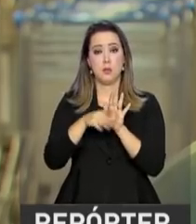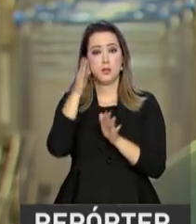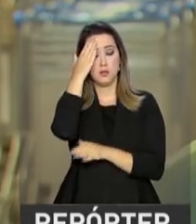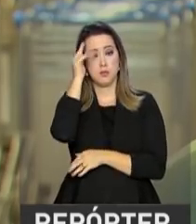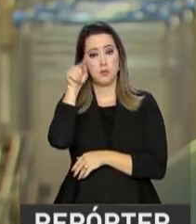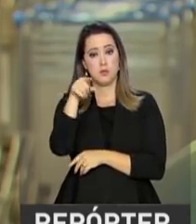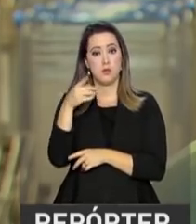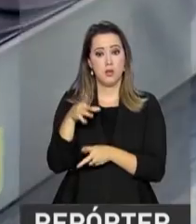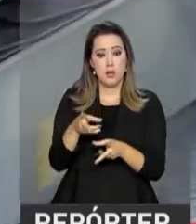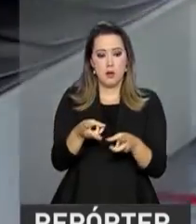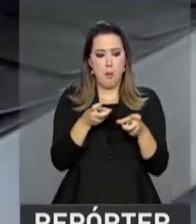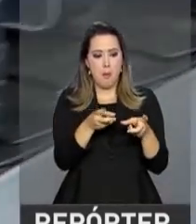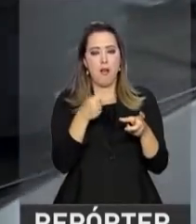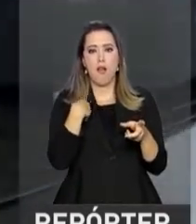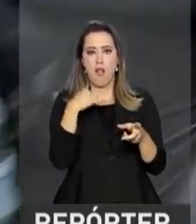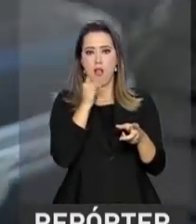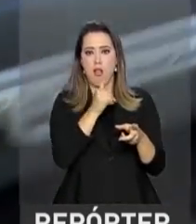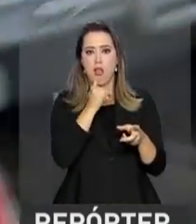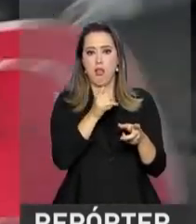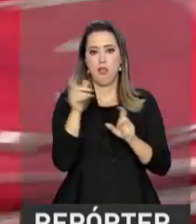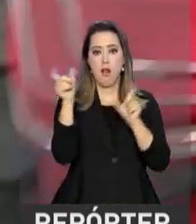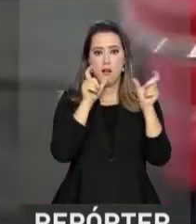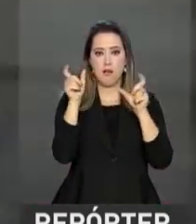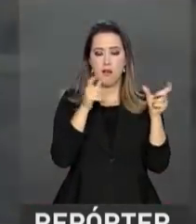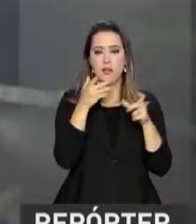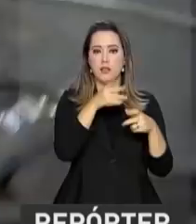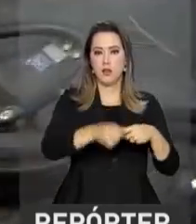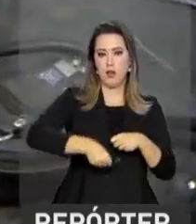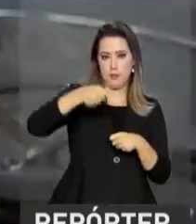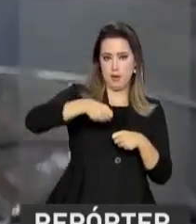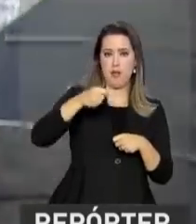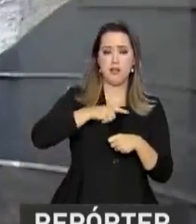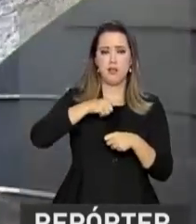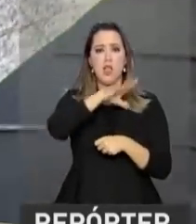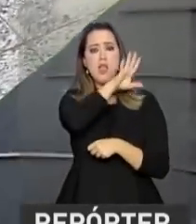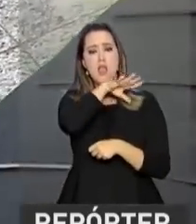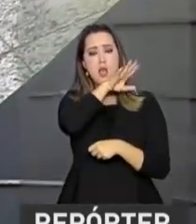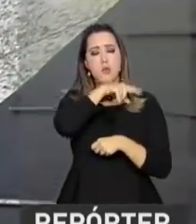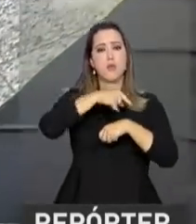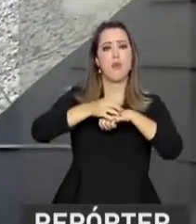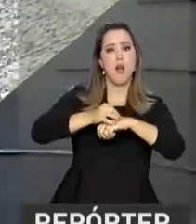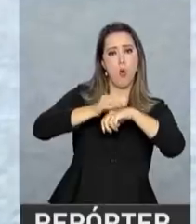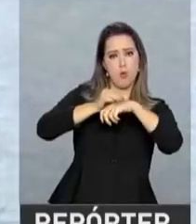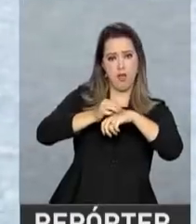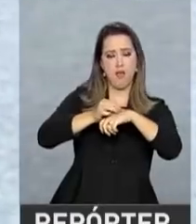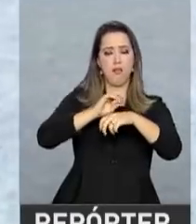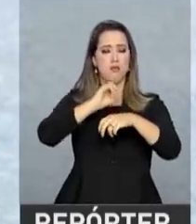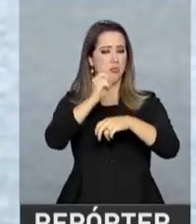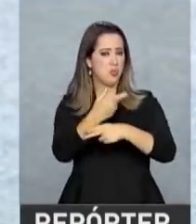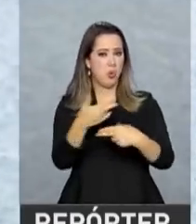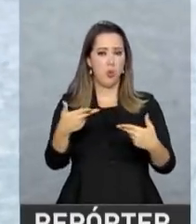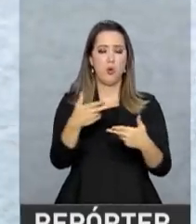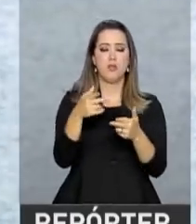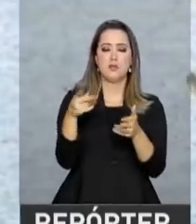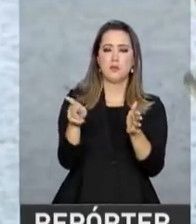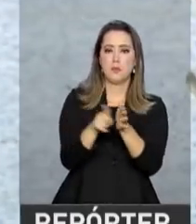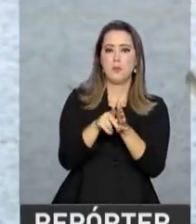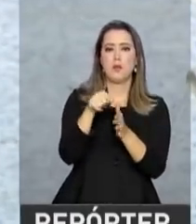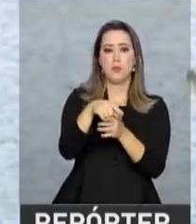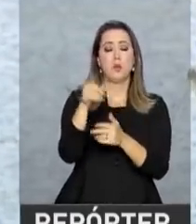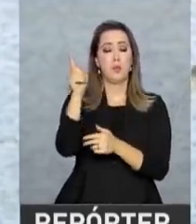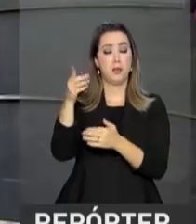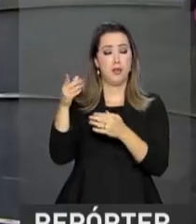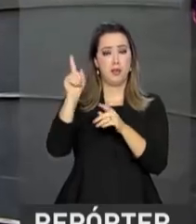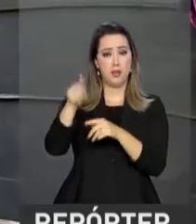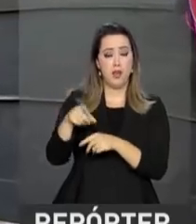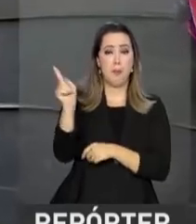ele acaba nos identificando. Treinados para fiscalizar as bagagens nos aeroportos internacionais, esses cães ajudam o Ministério da